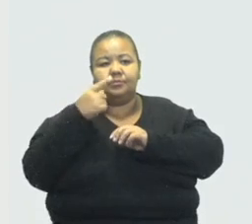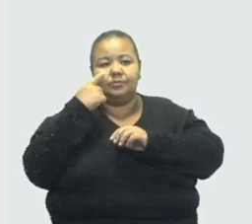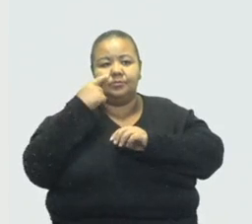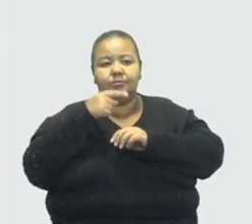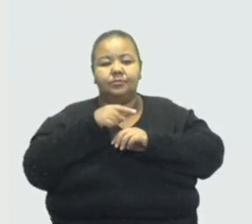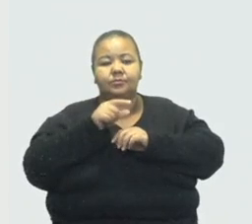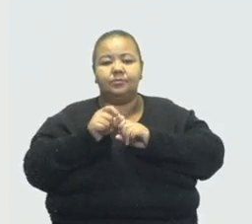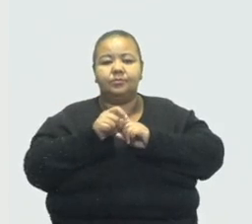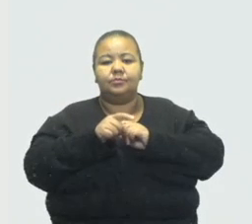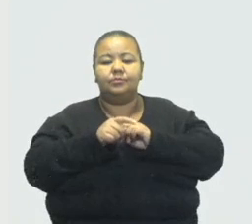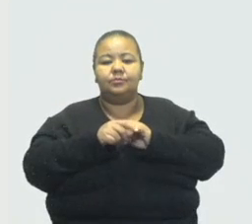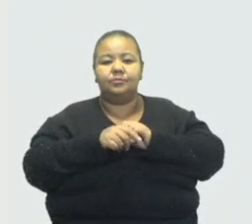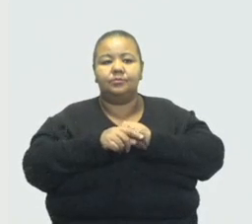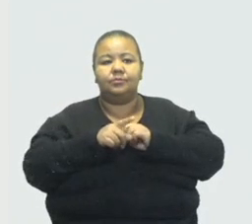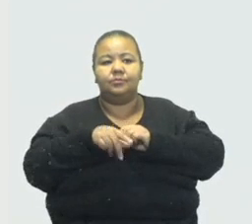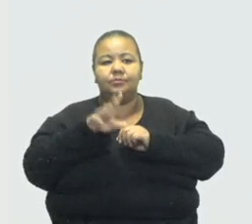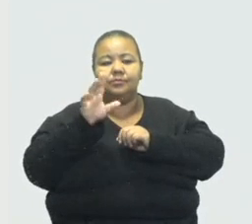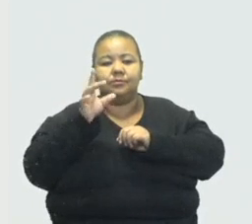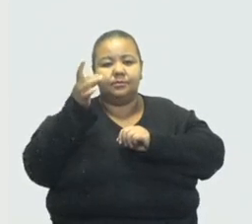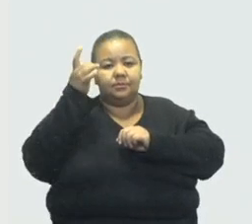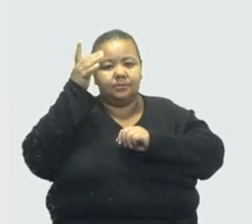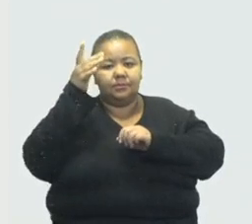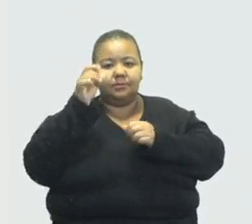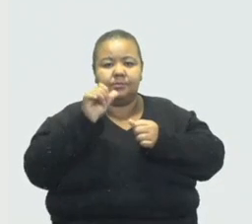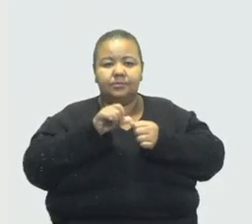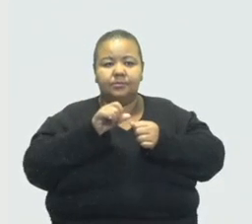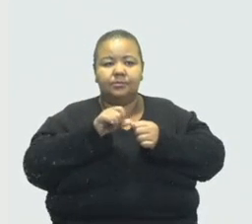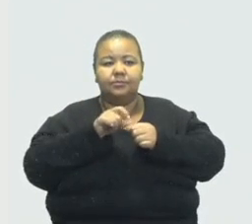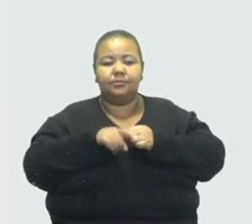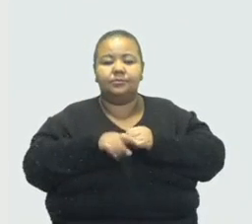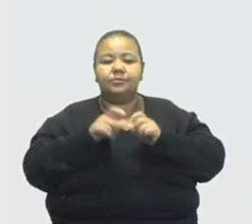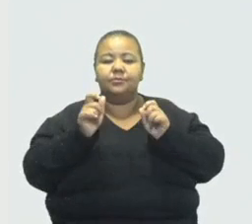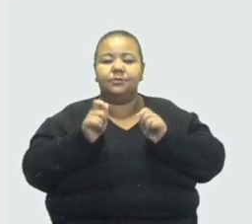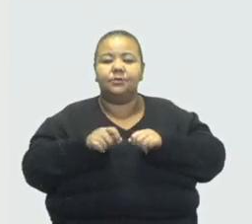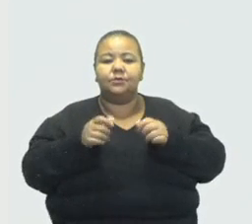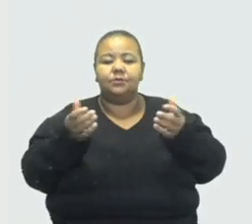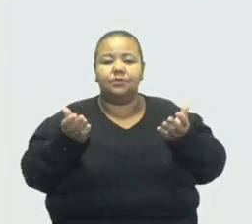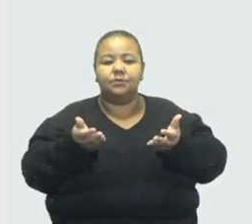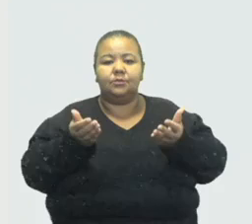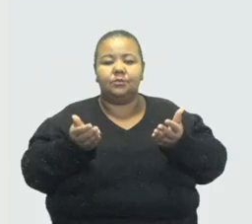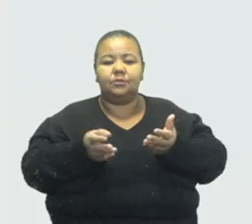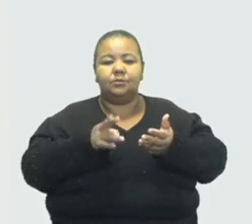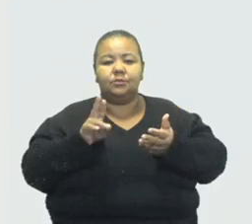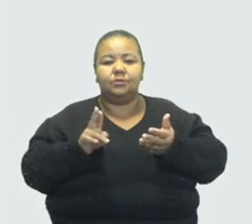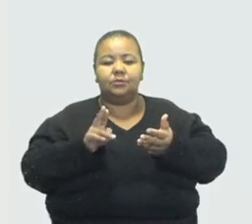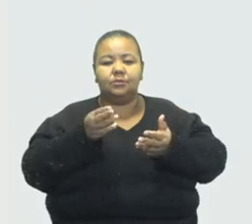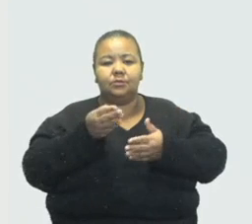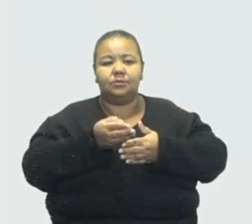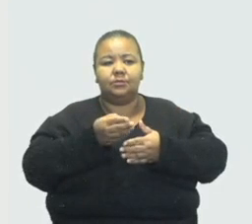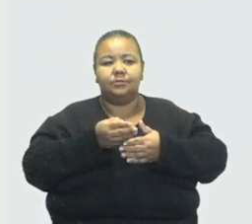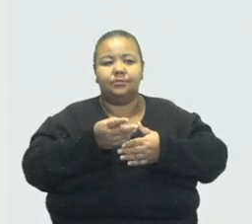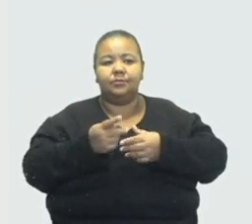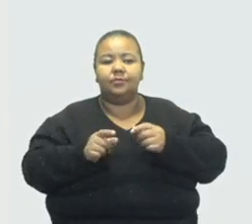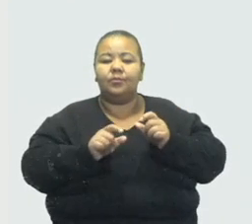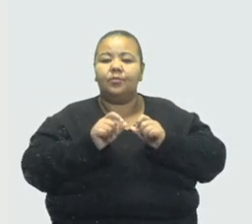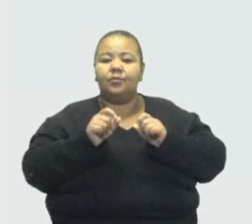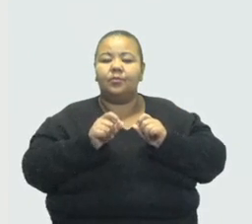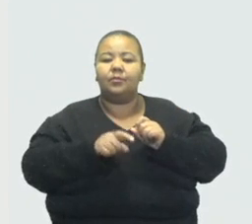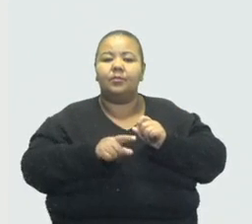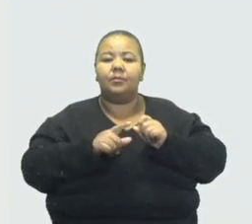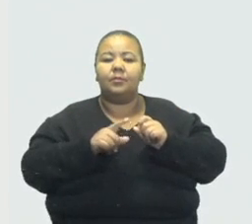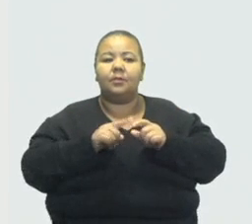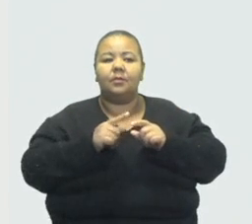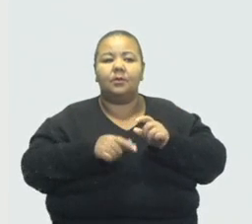seguinte situação. Não ficou mais simples agora para a gente resolver? Então, a gente pode agora aplicar os procedimentos. Para quê? Para eu